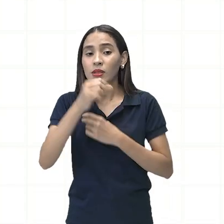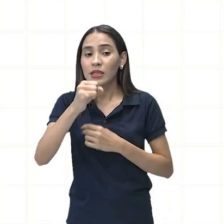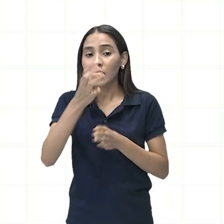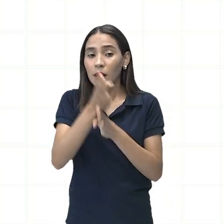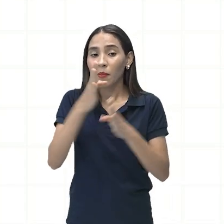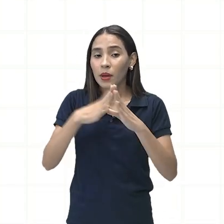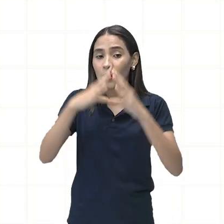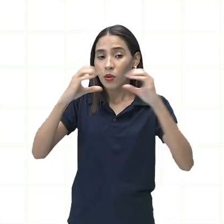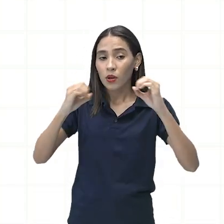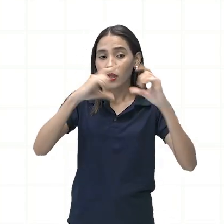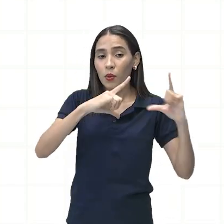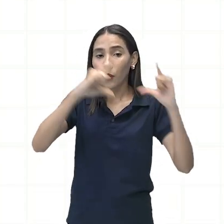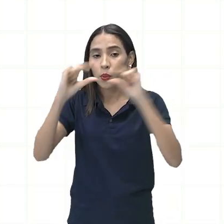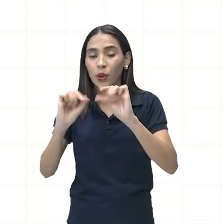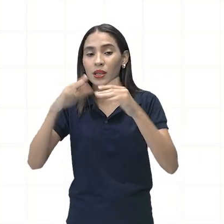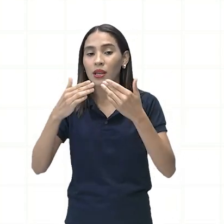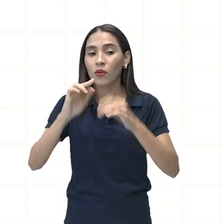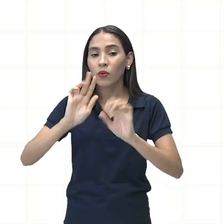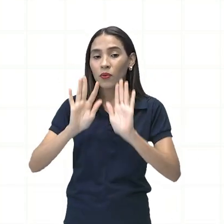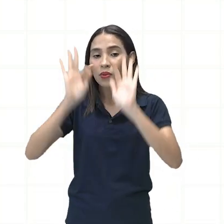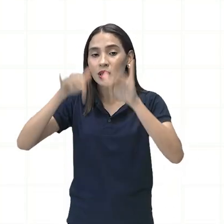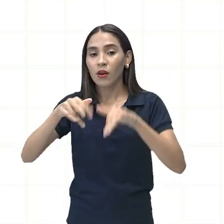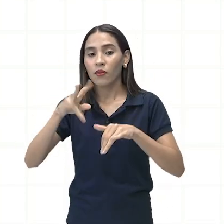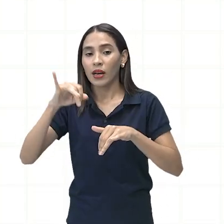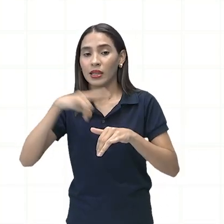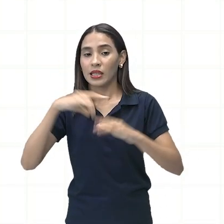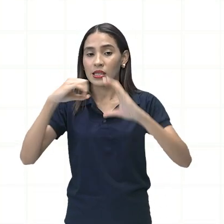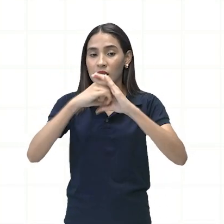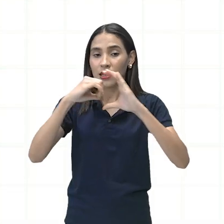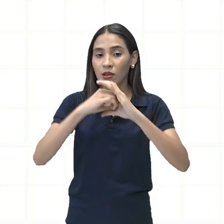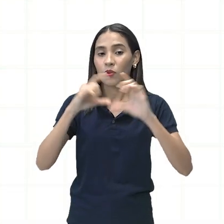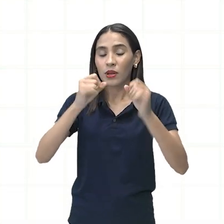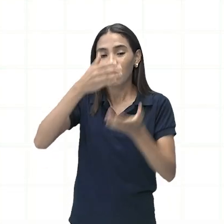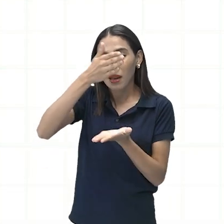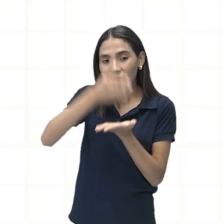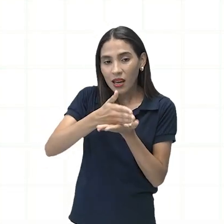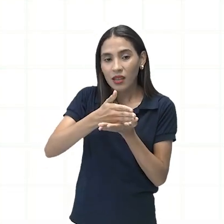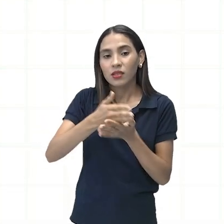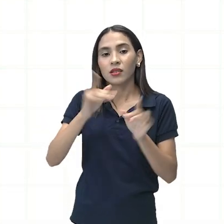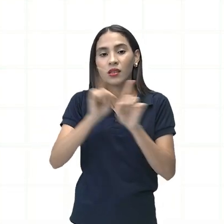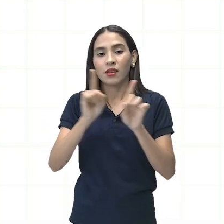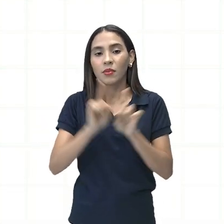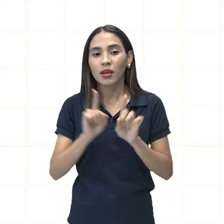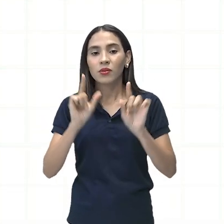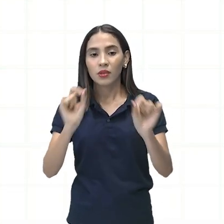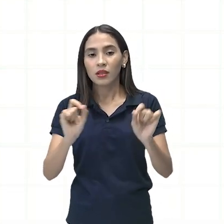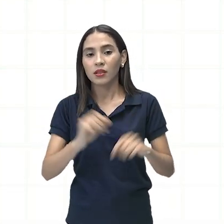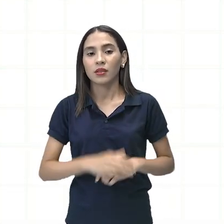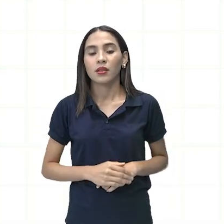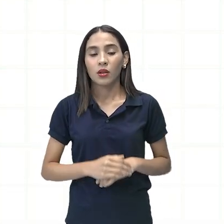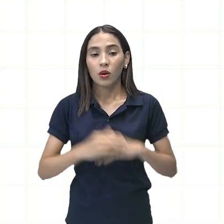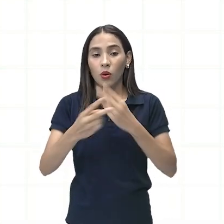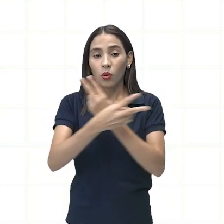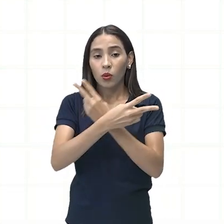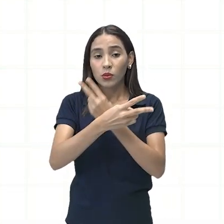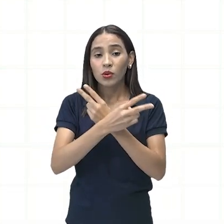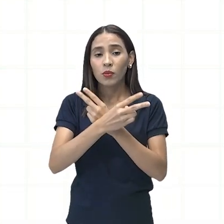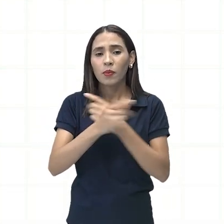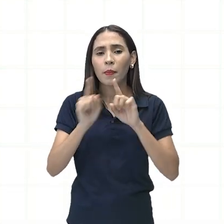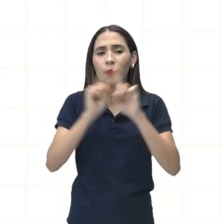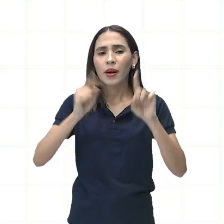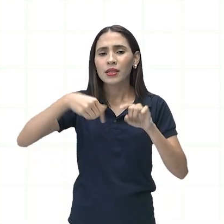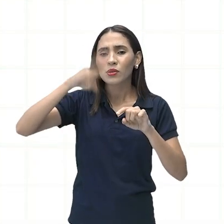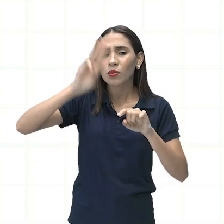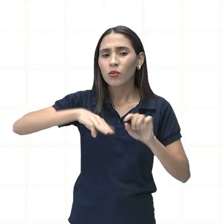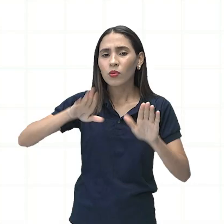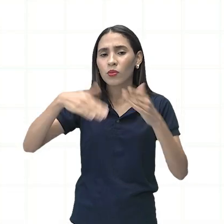vai fazer essa redução, então, ao final, nós teremos células com metade desses cromossomos. E quem são essas